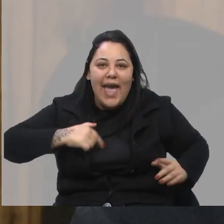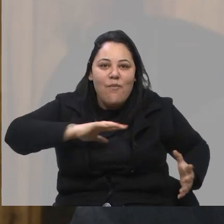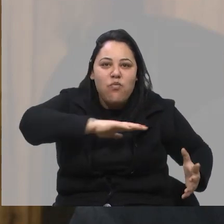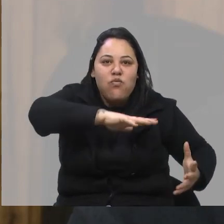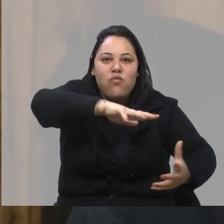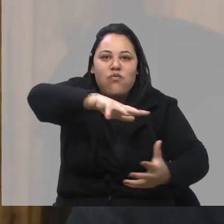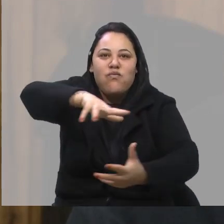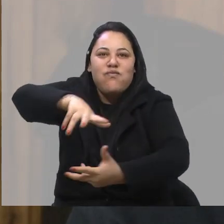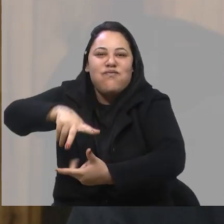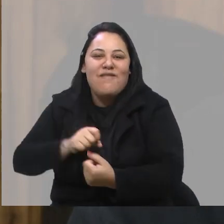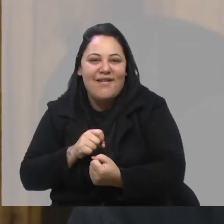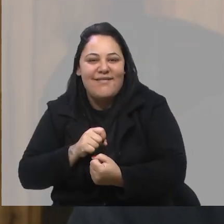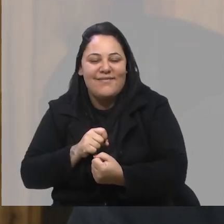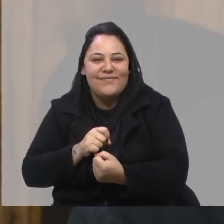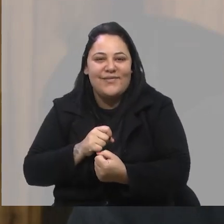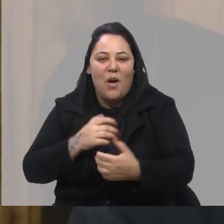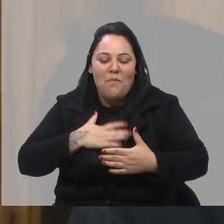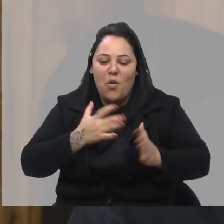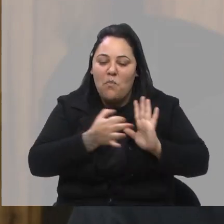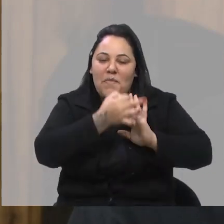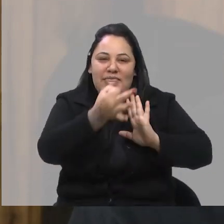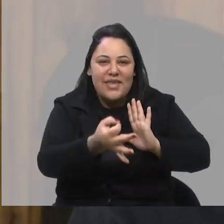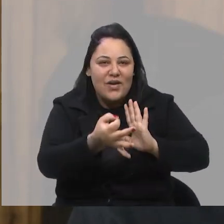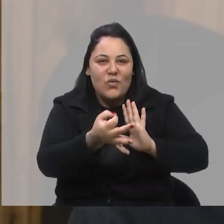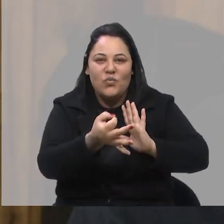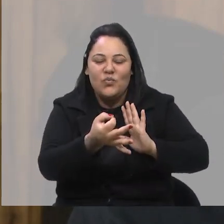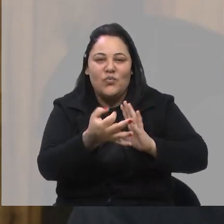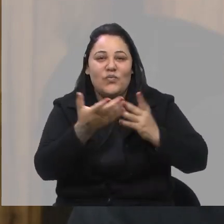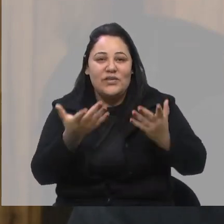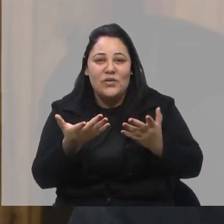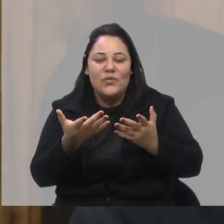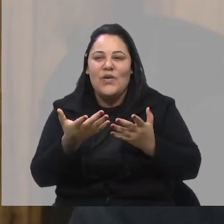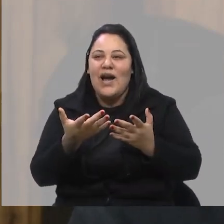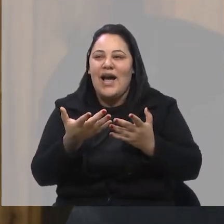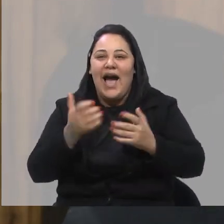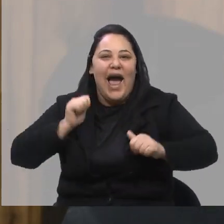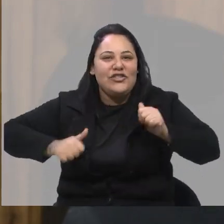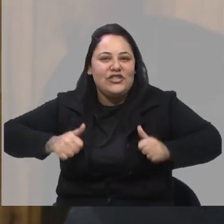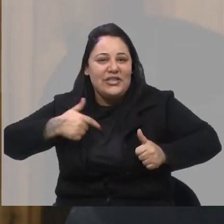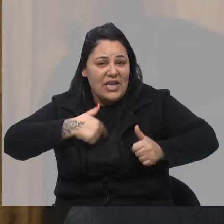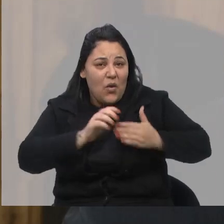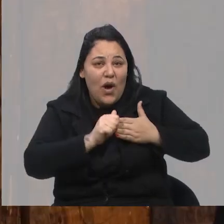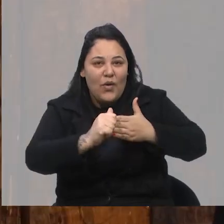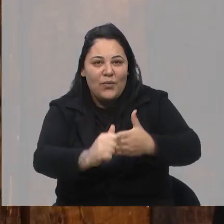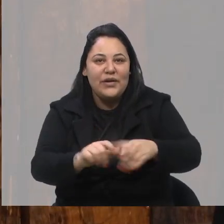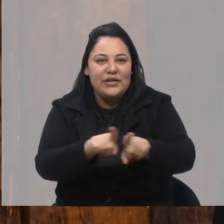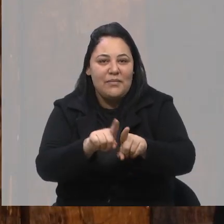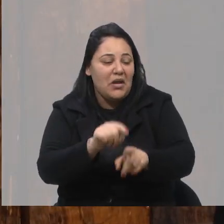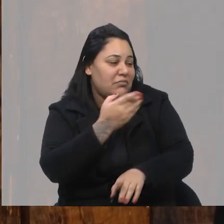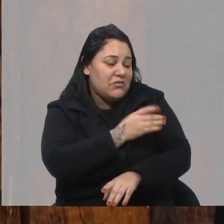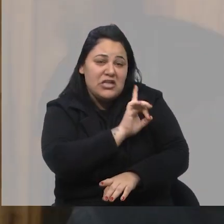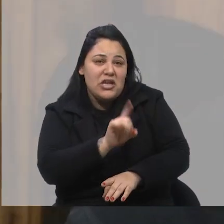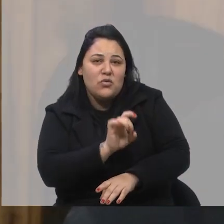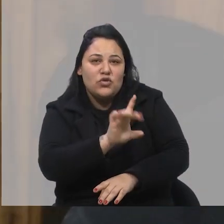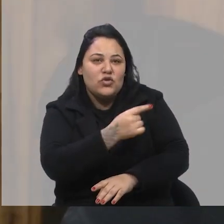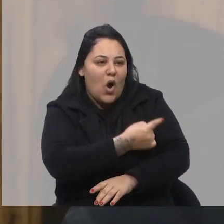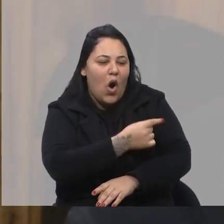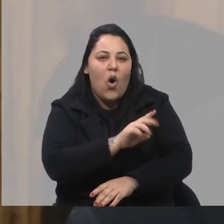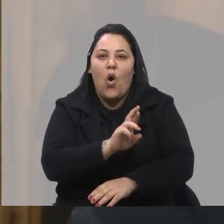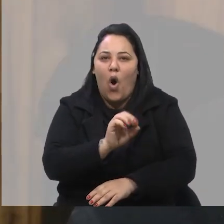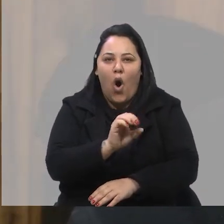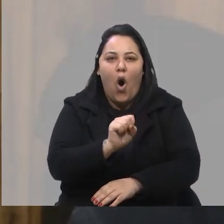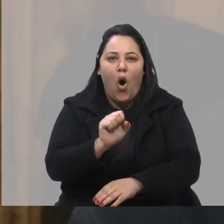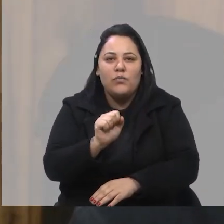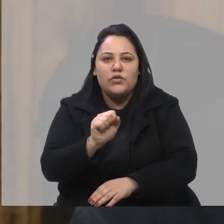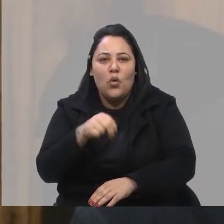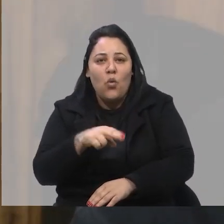Então, a minha opinião é essa. Tanto que artistas que eu também acompanhava, além do Robson, é a Tatiele Bueno,